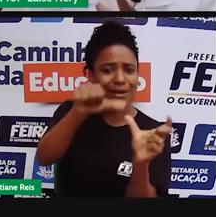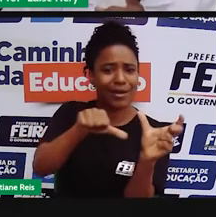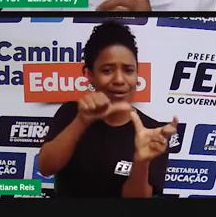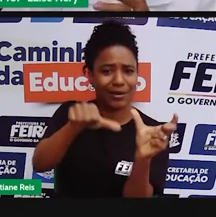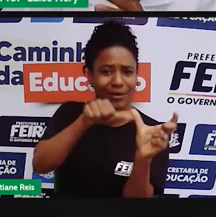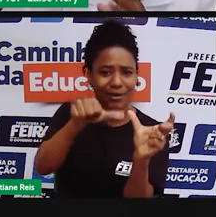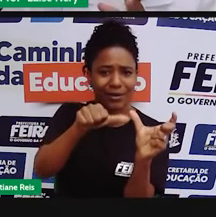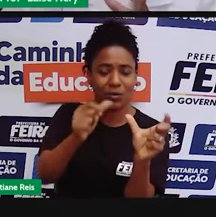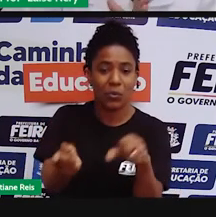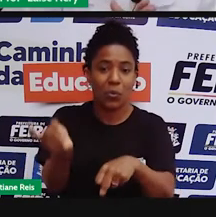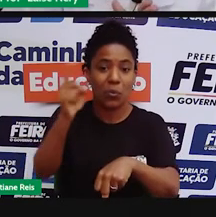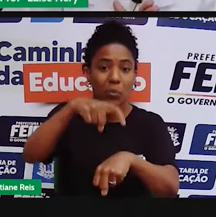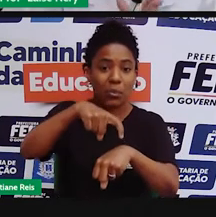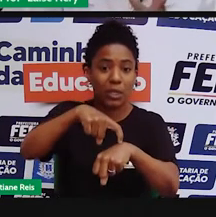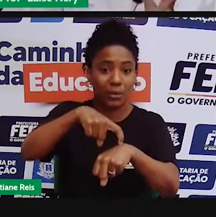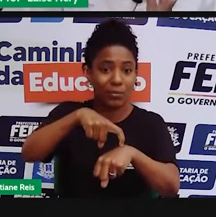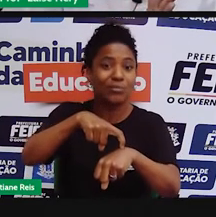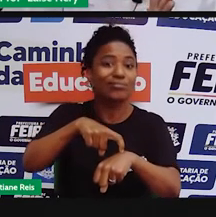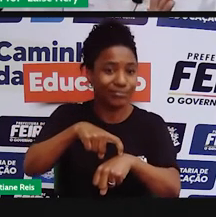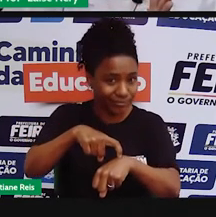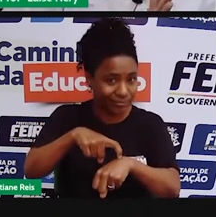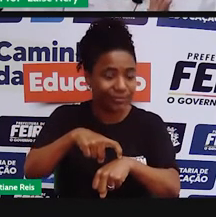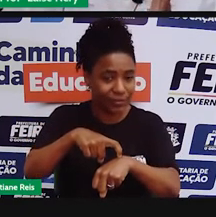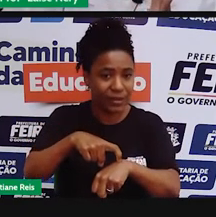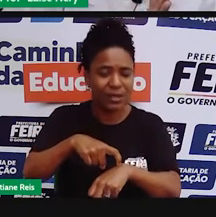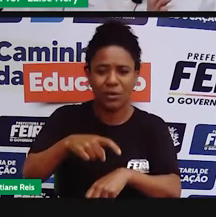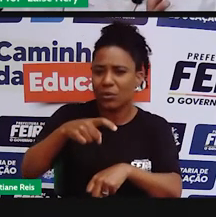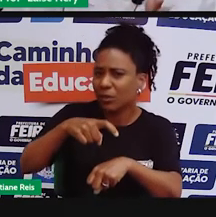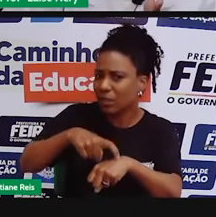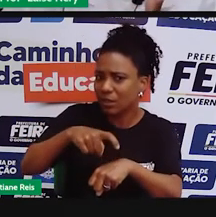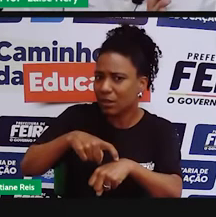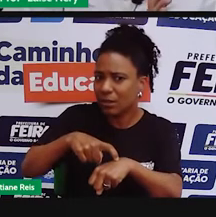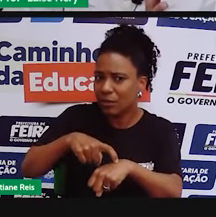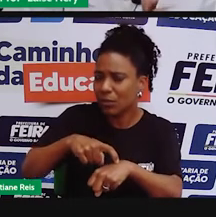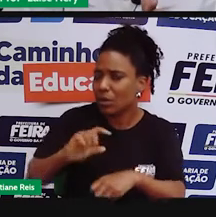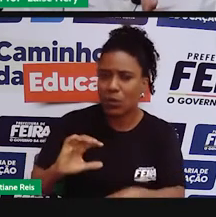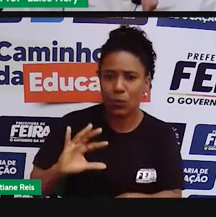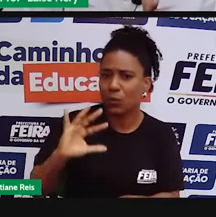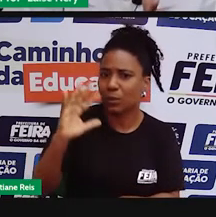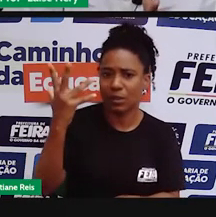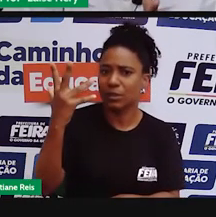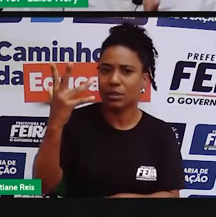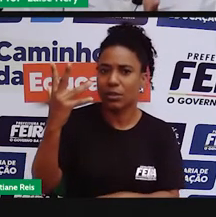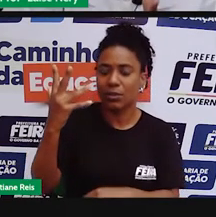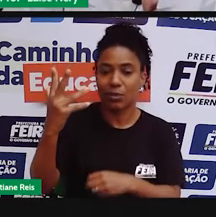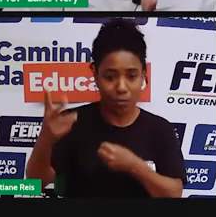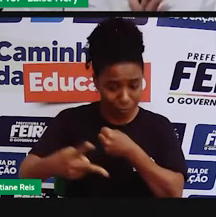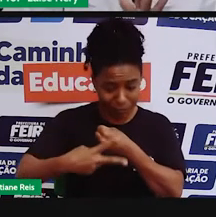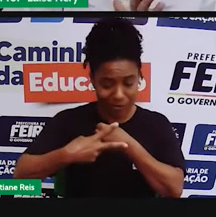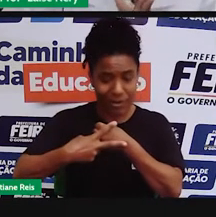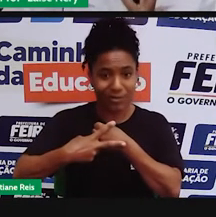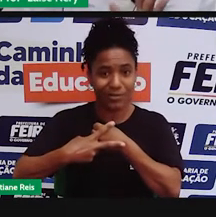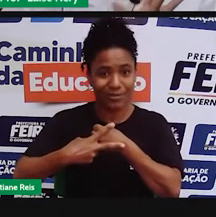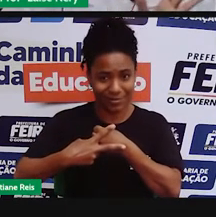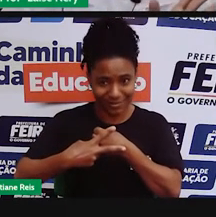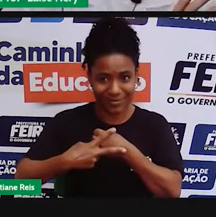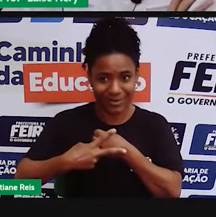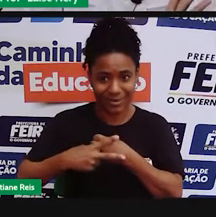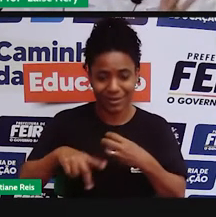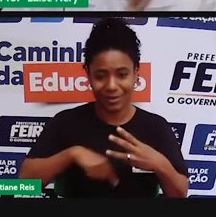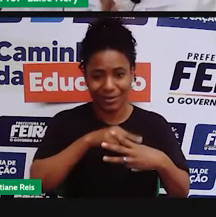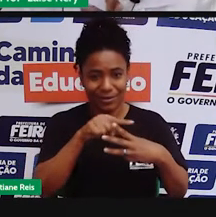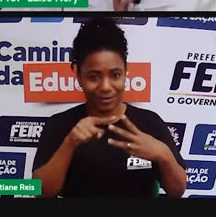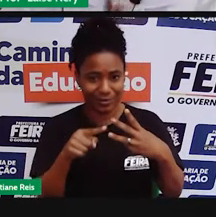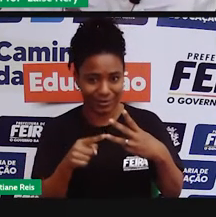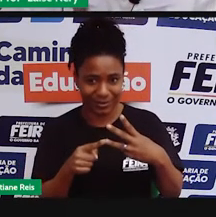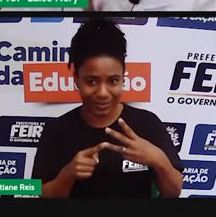E o tempo indica o momento em que se dá o fato expresso pelo verbo. Os três tempos